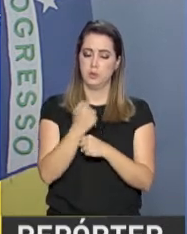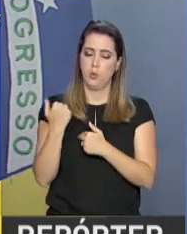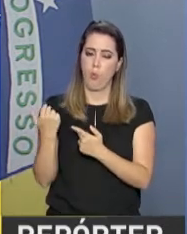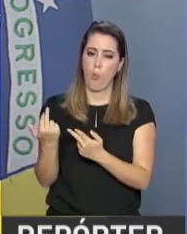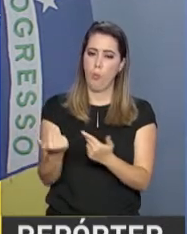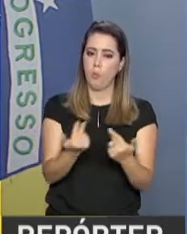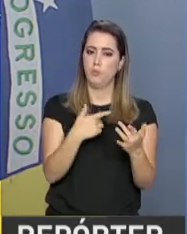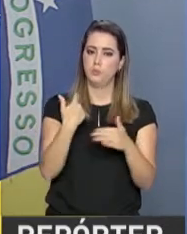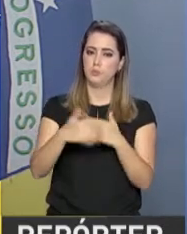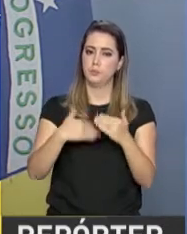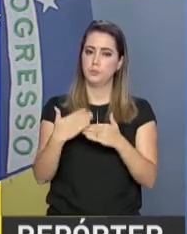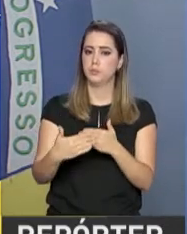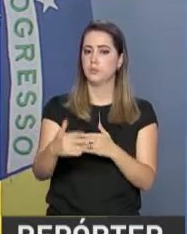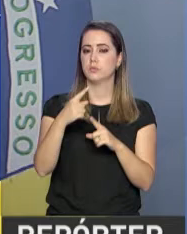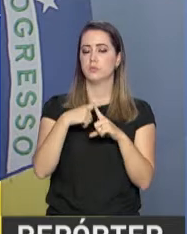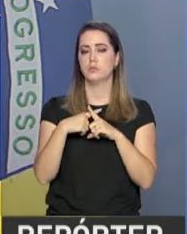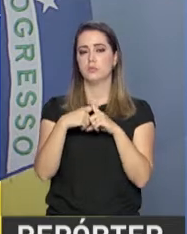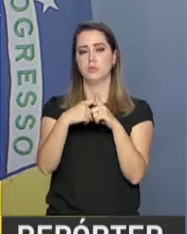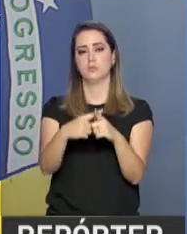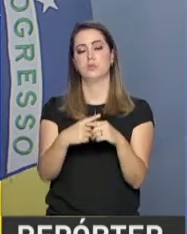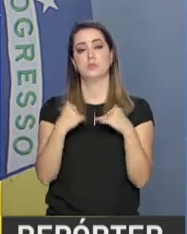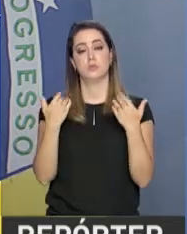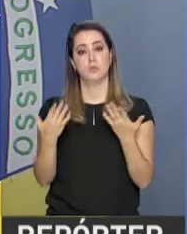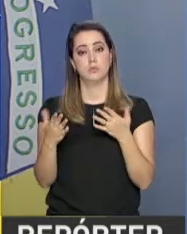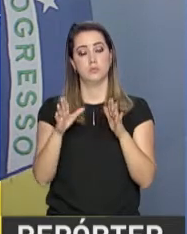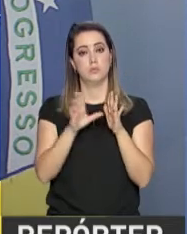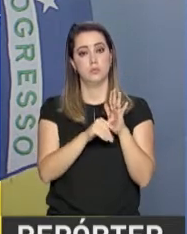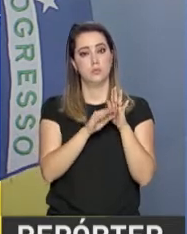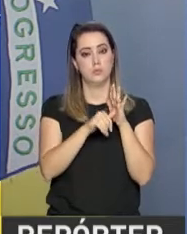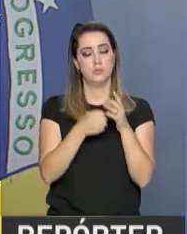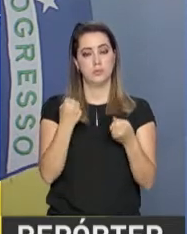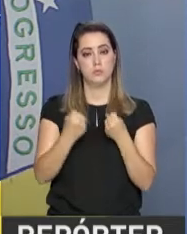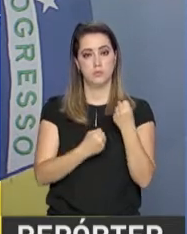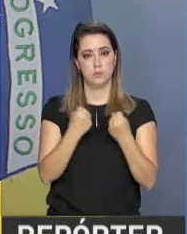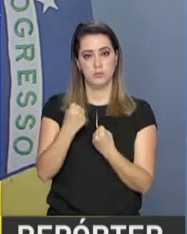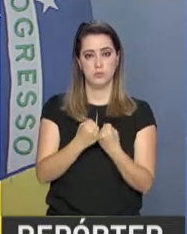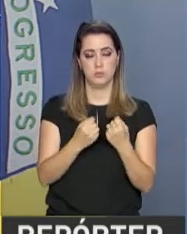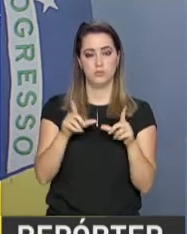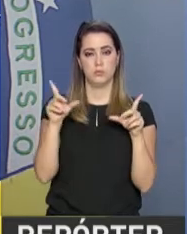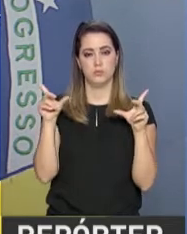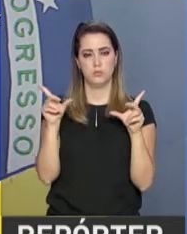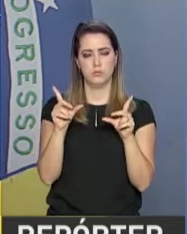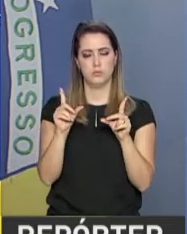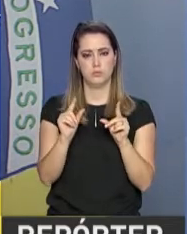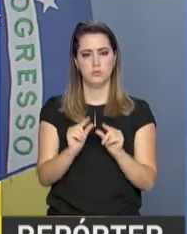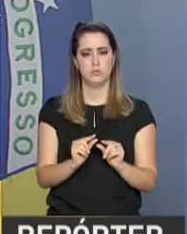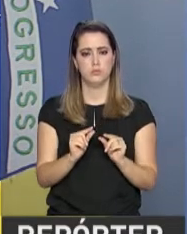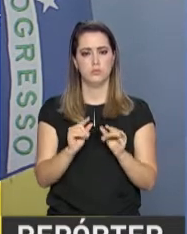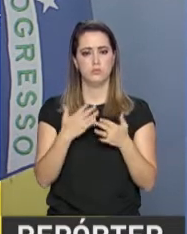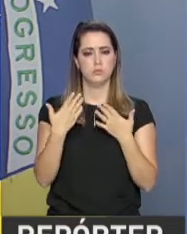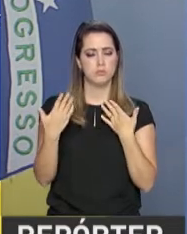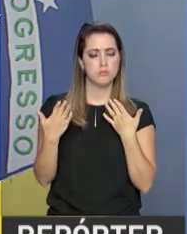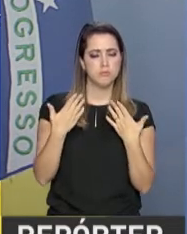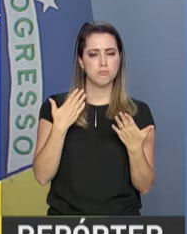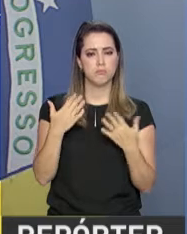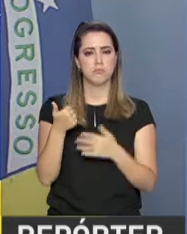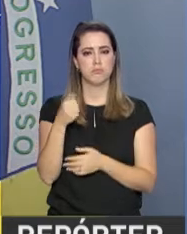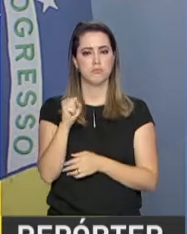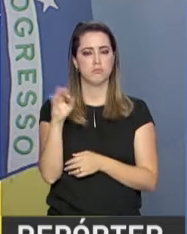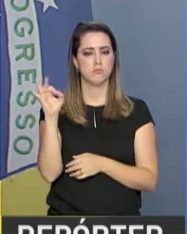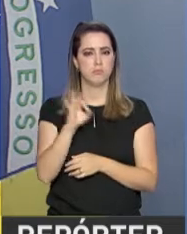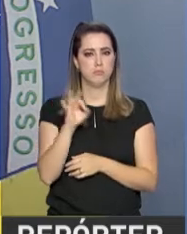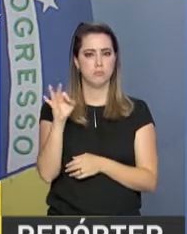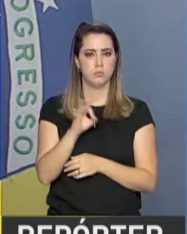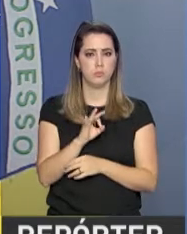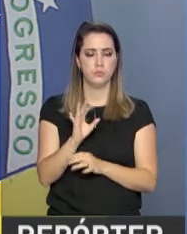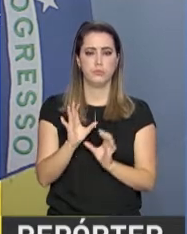igualmente evolução positiva. Para o crime de roubo de veículos, houve uma redução de aproximadamente 18%